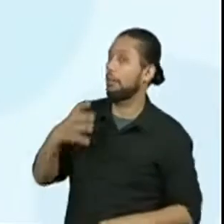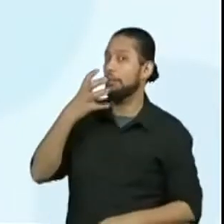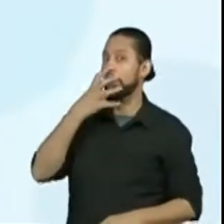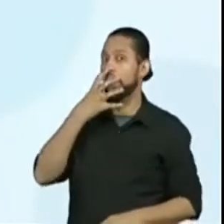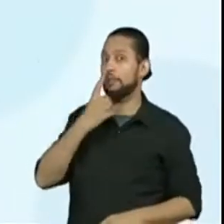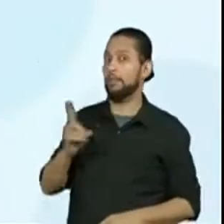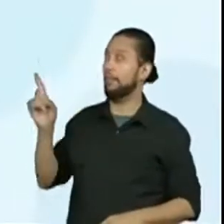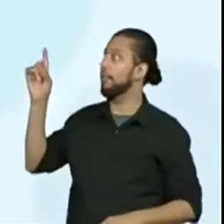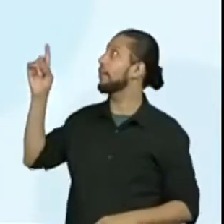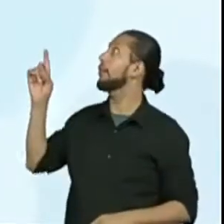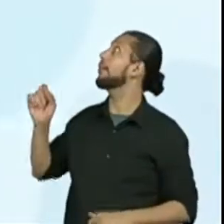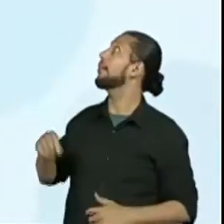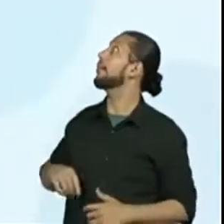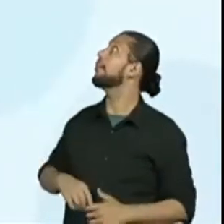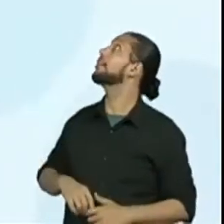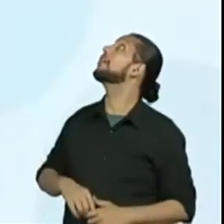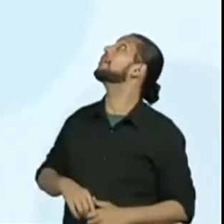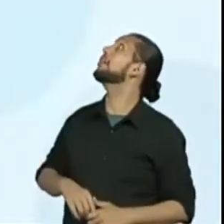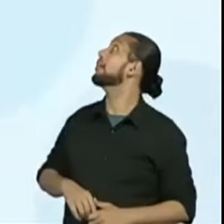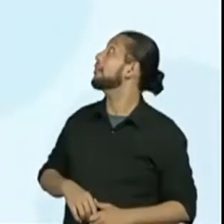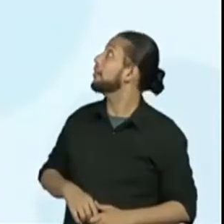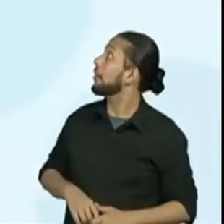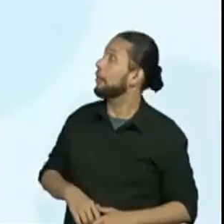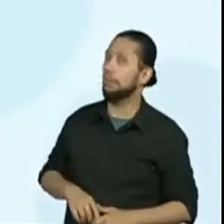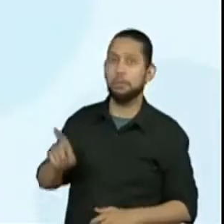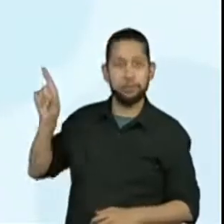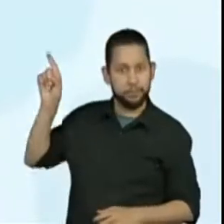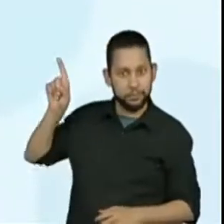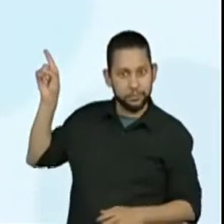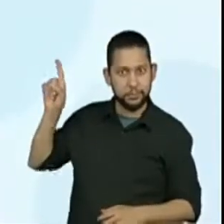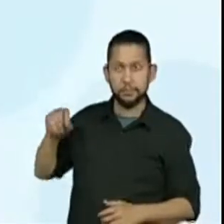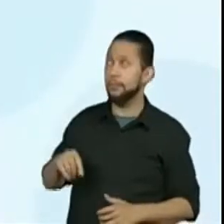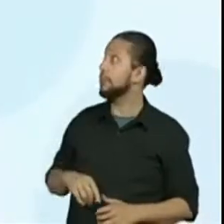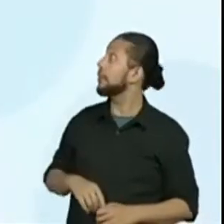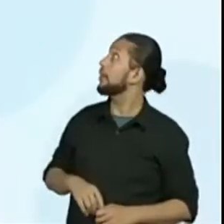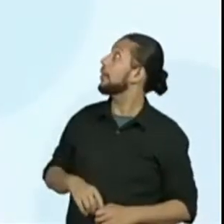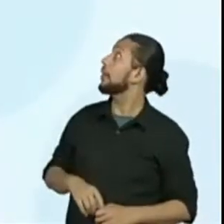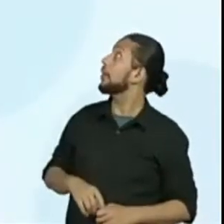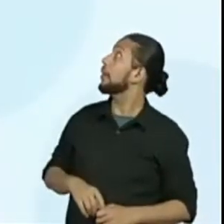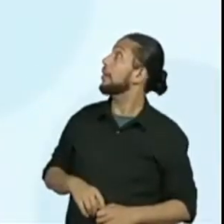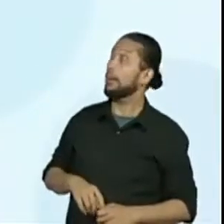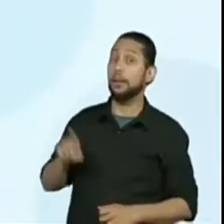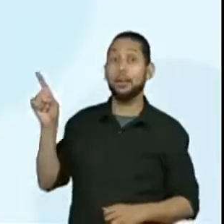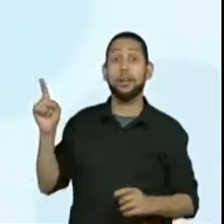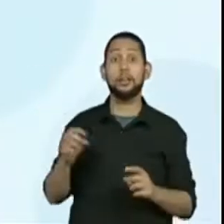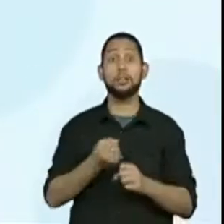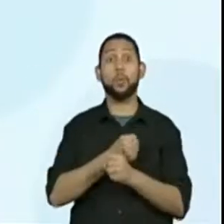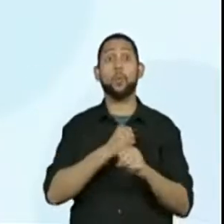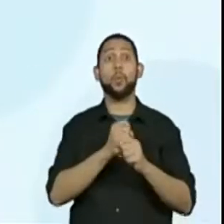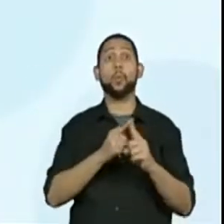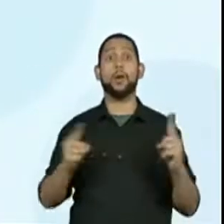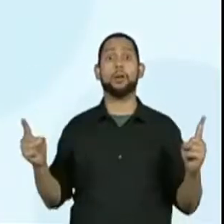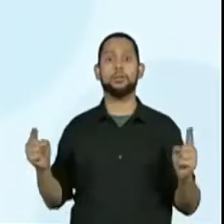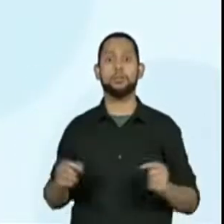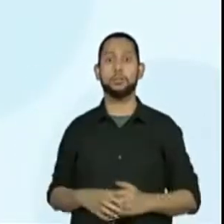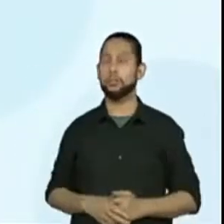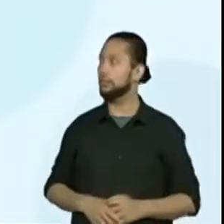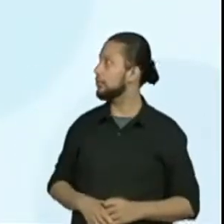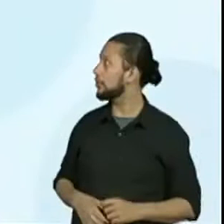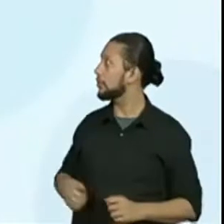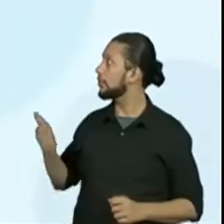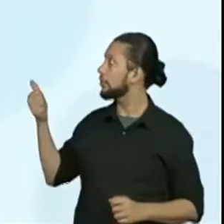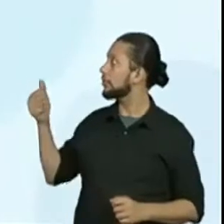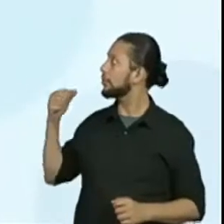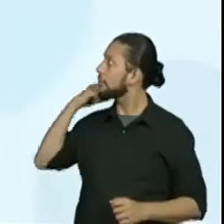Olha lá, esse ônibus aí, pode passar, oráculo, vamos ver quanto ele tem de medida.